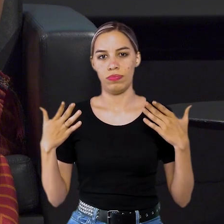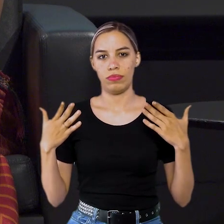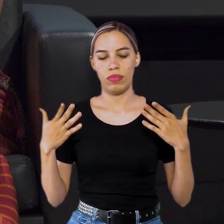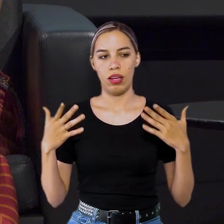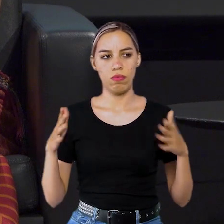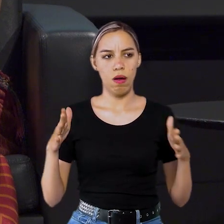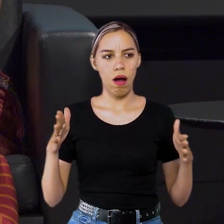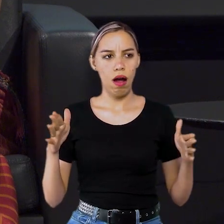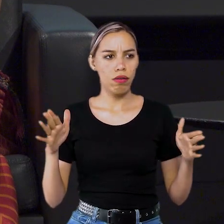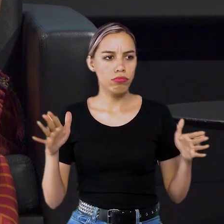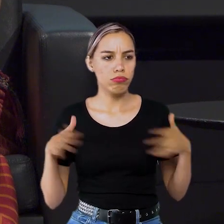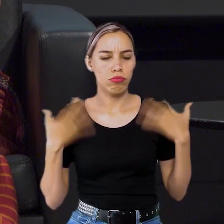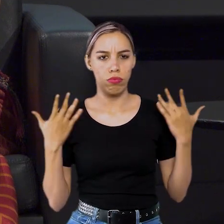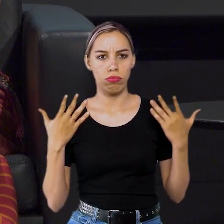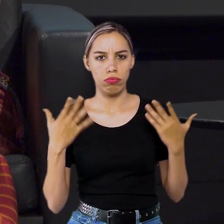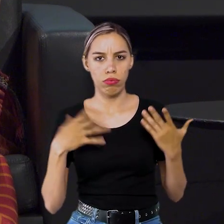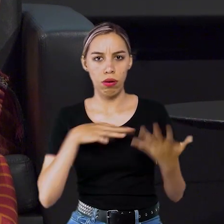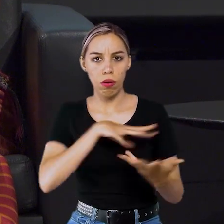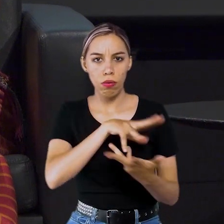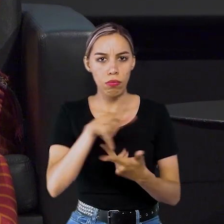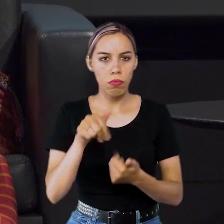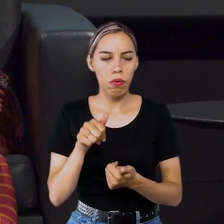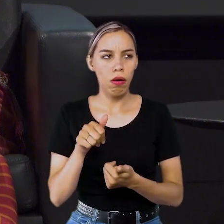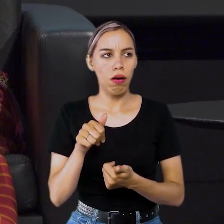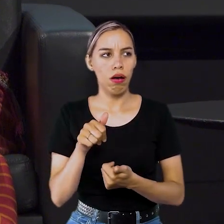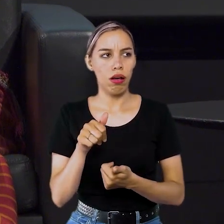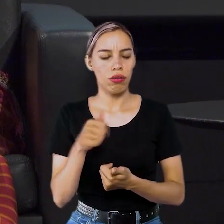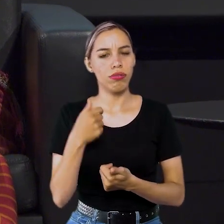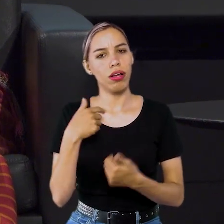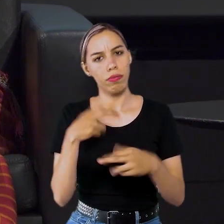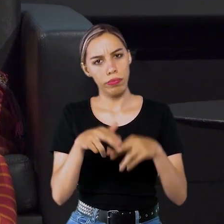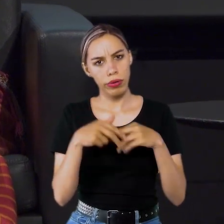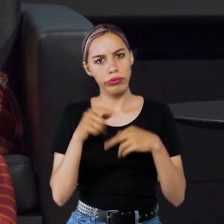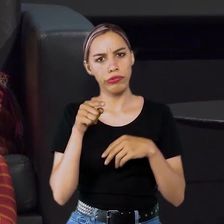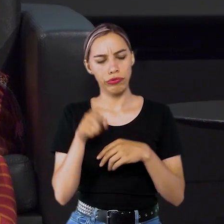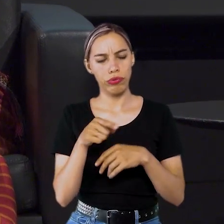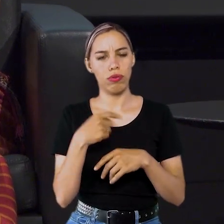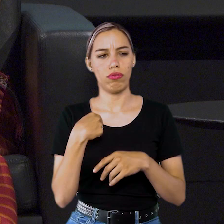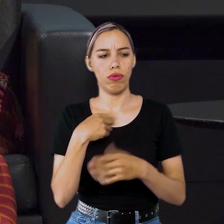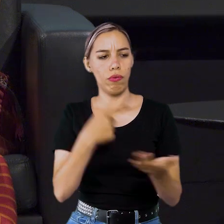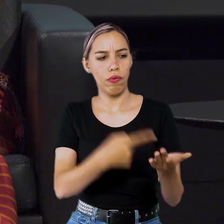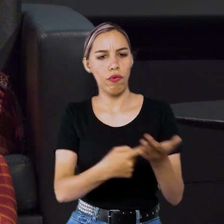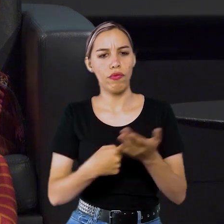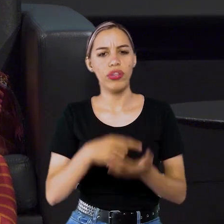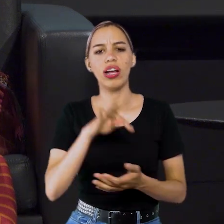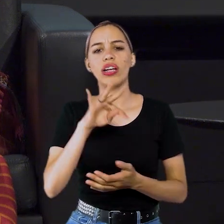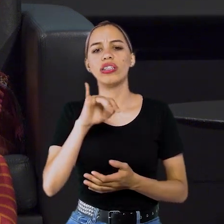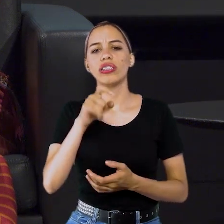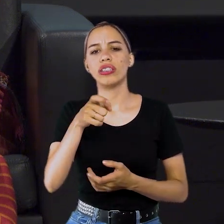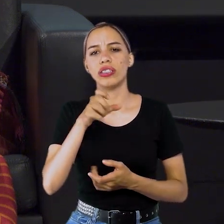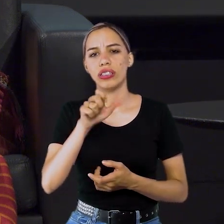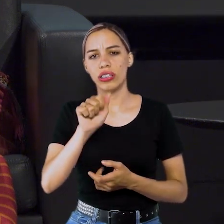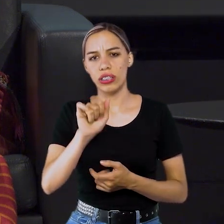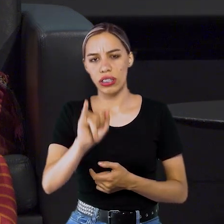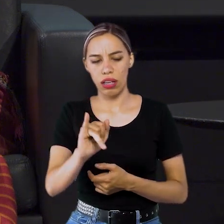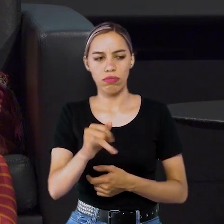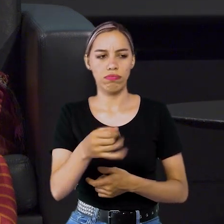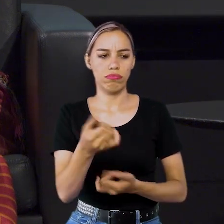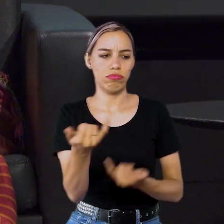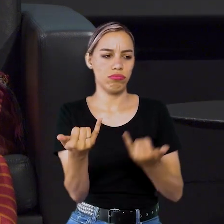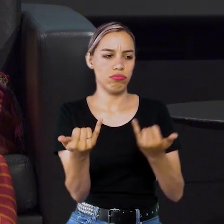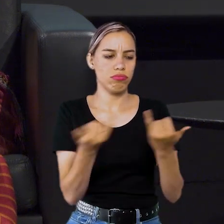desse acordamento de memória que eu convido a Chai Suruí para trazer um pouco da sua caminhada, da